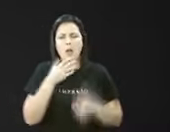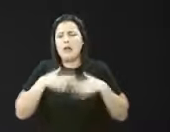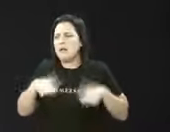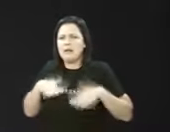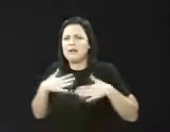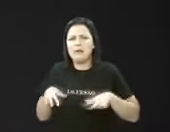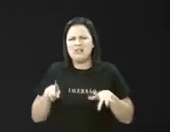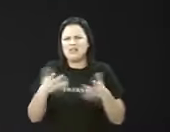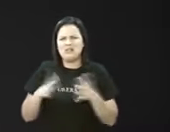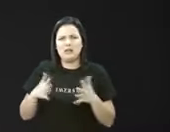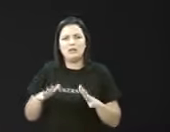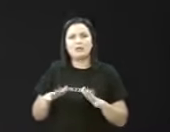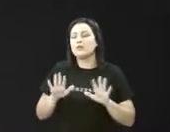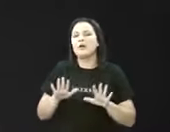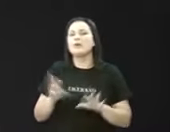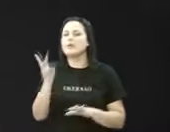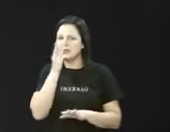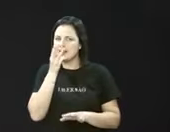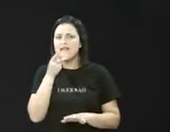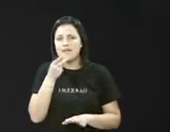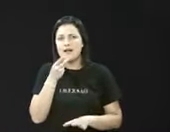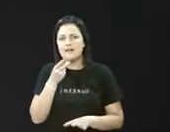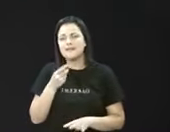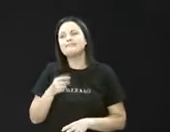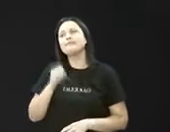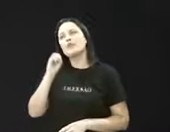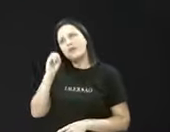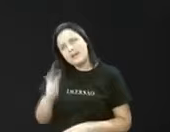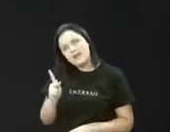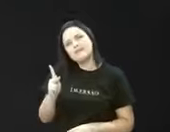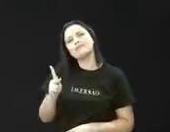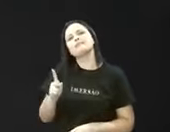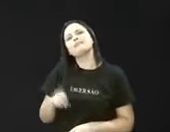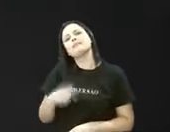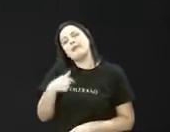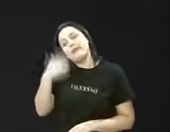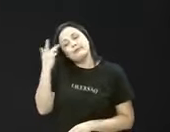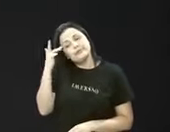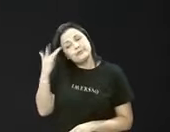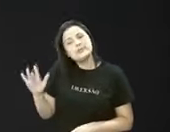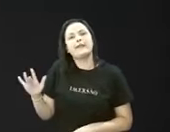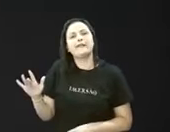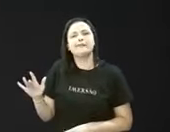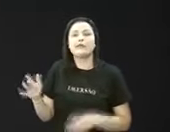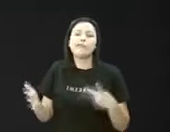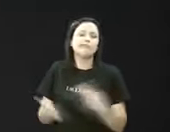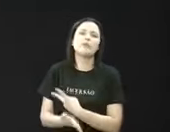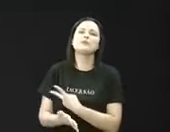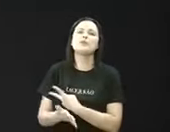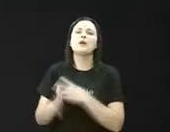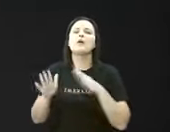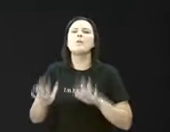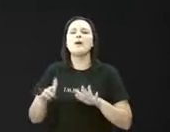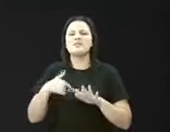Tem Isaías dizendo: tudo bem, eu não sei qual é a ferida que vai me provocar, mas